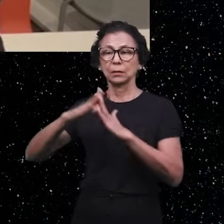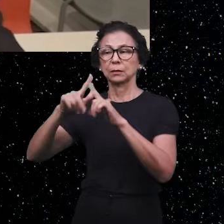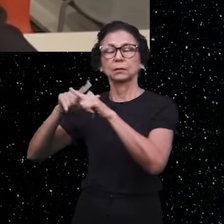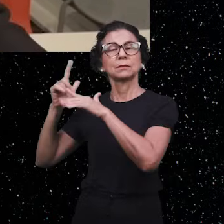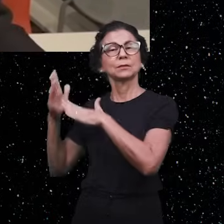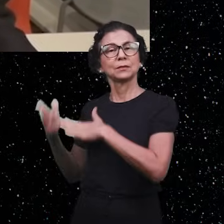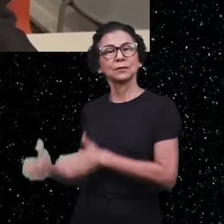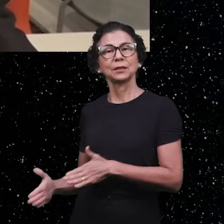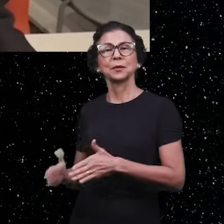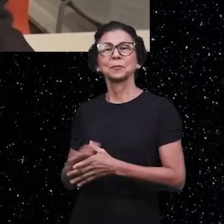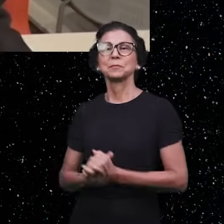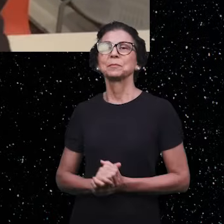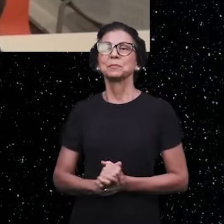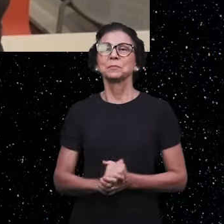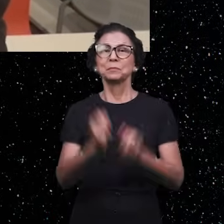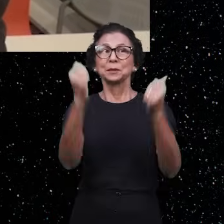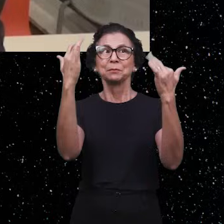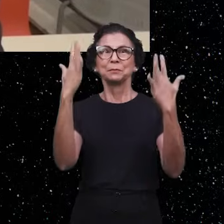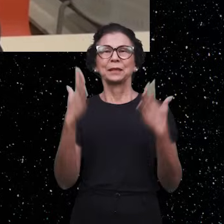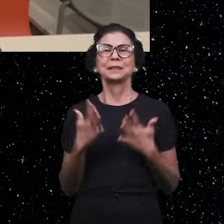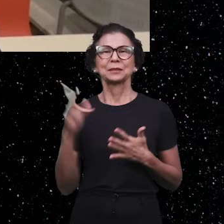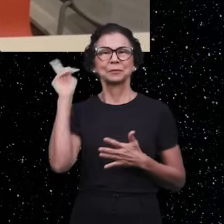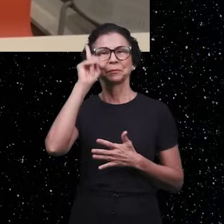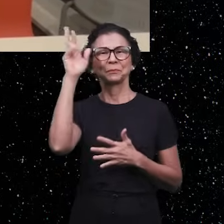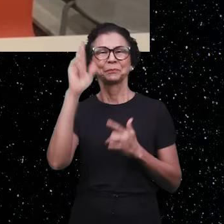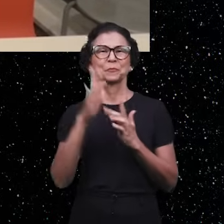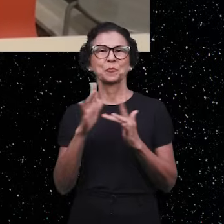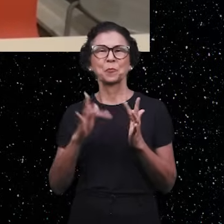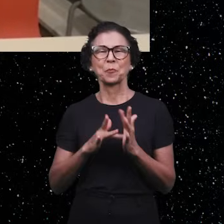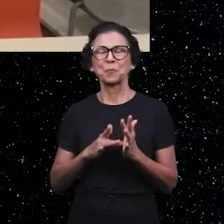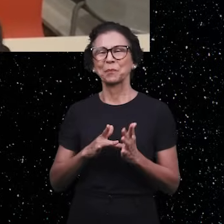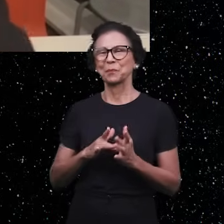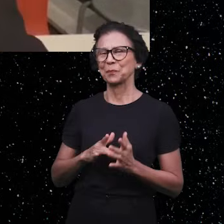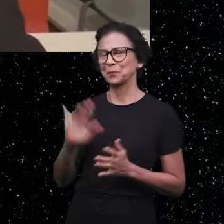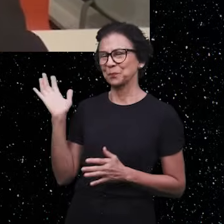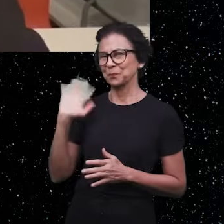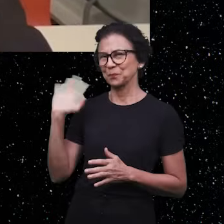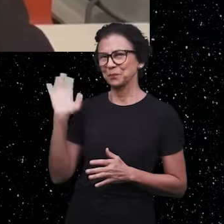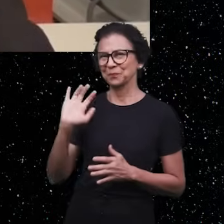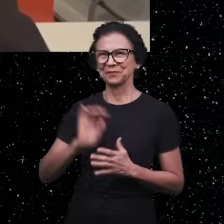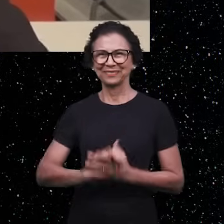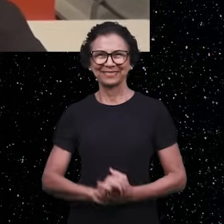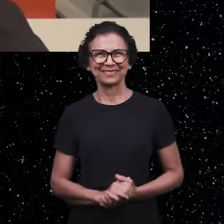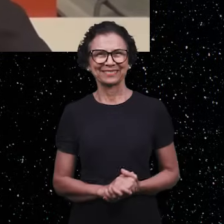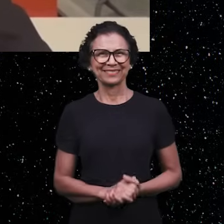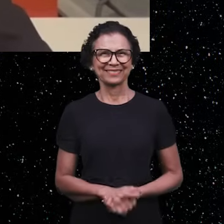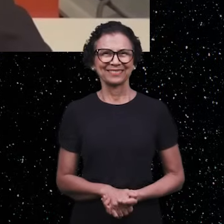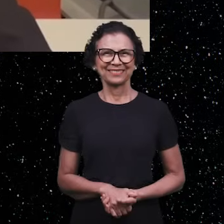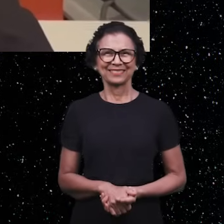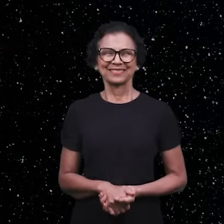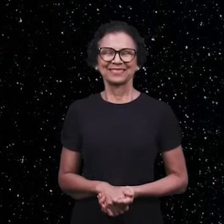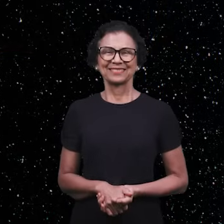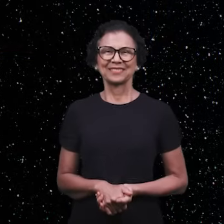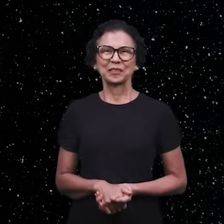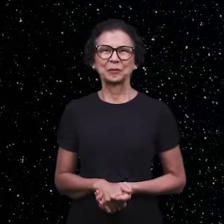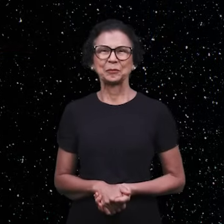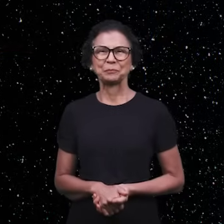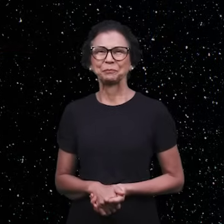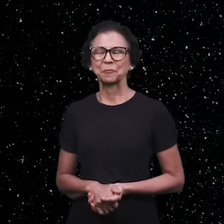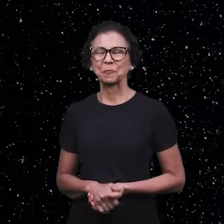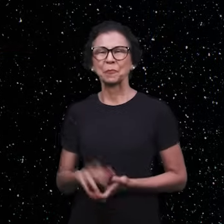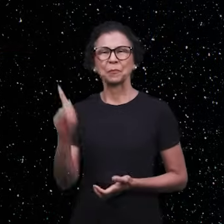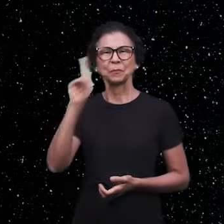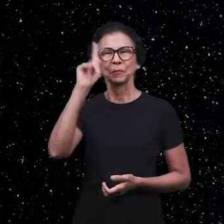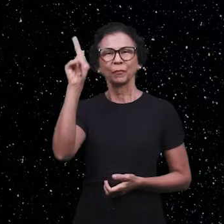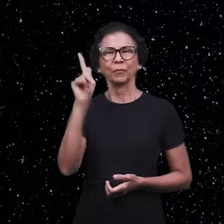e tem sido uma bênção para a nossa família. A paz do Senhor Jesus. A paz do Senhor! A paz do Senhor! Irmãos, a